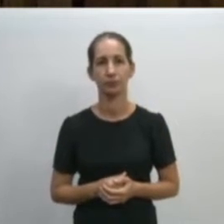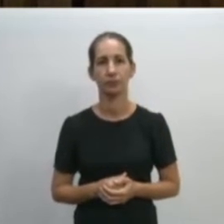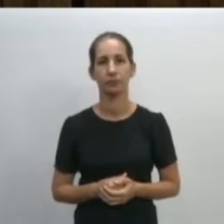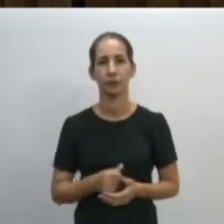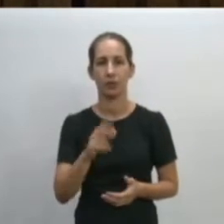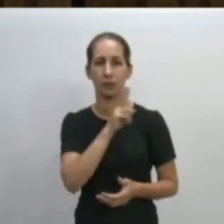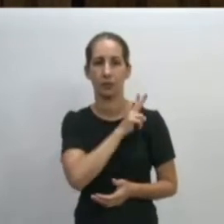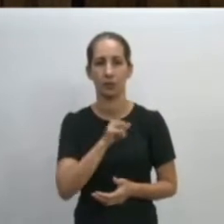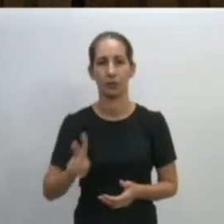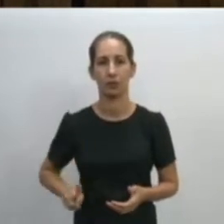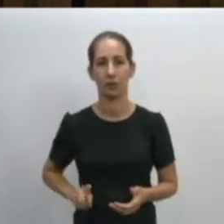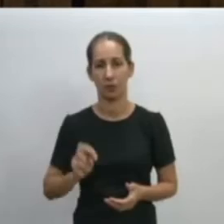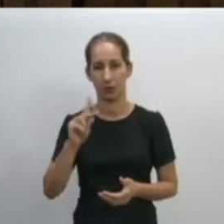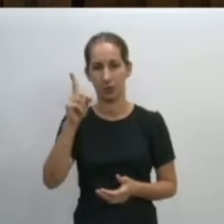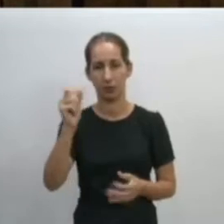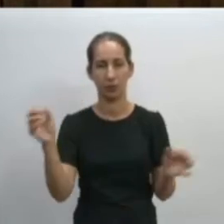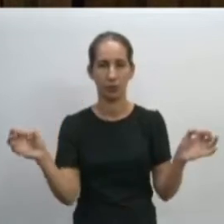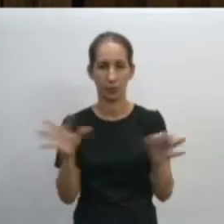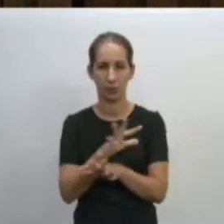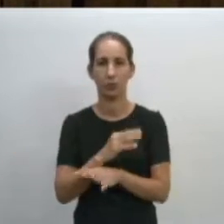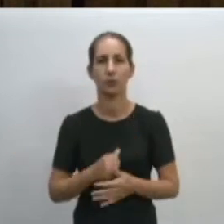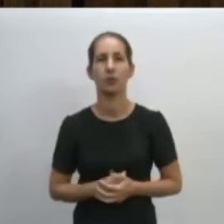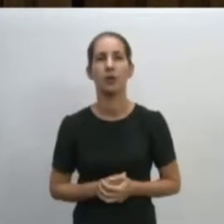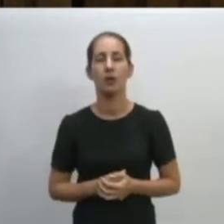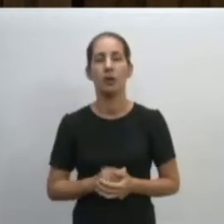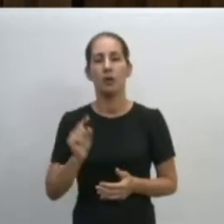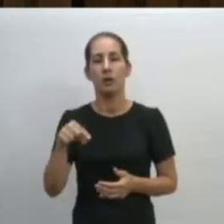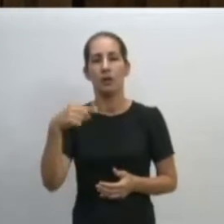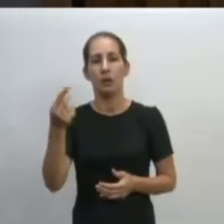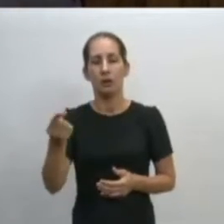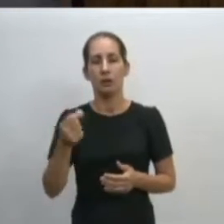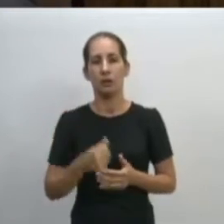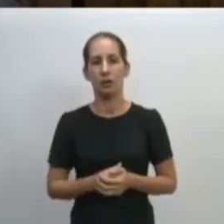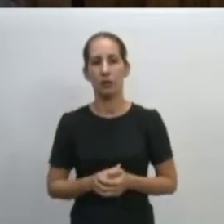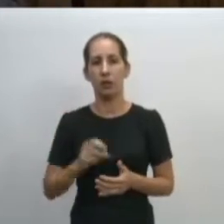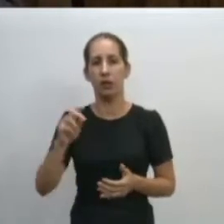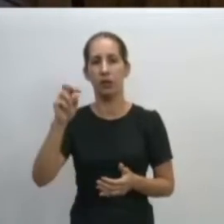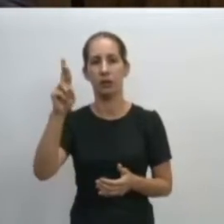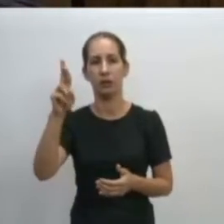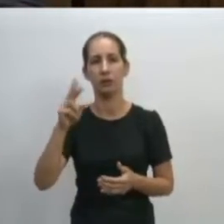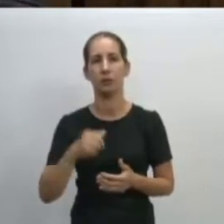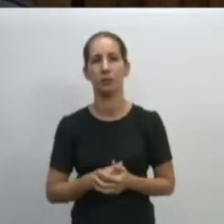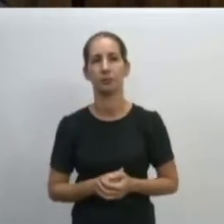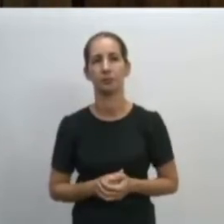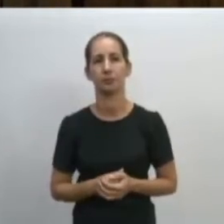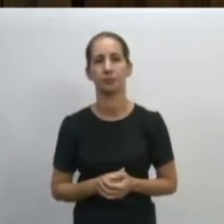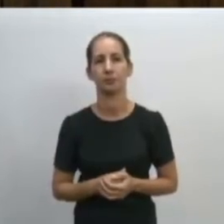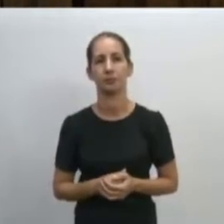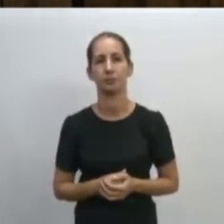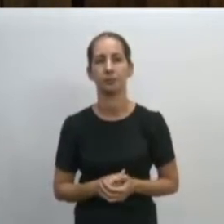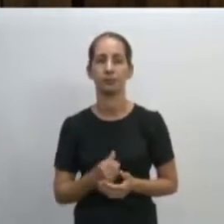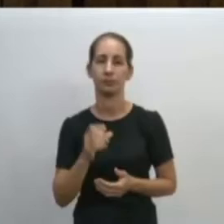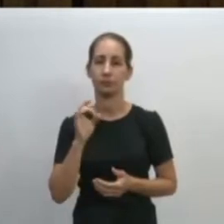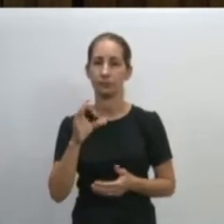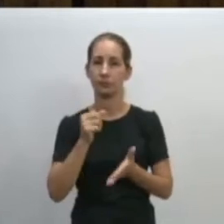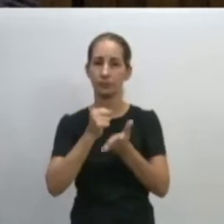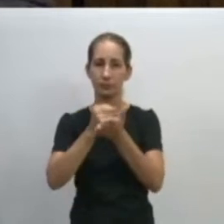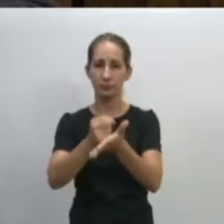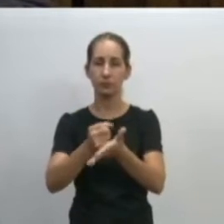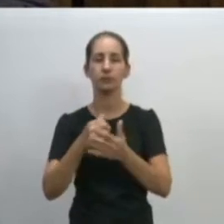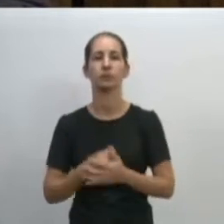Vereadora Ana Paula, para concluir esse bloco, e em seguida o vereador Kleber. Só para me